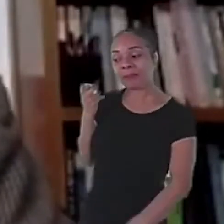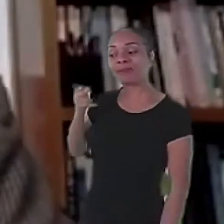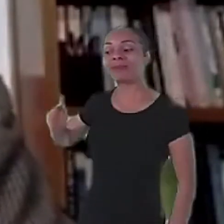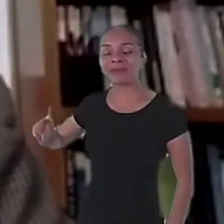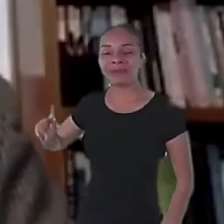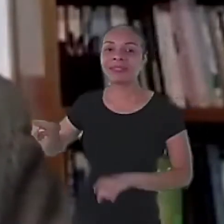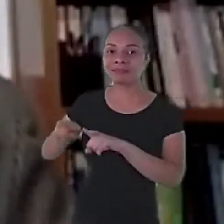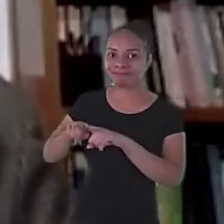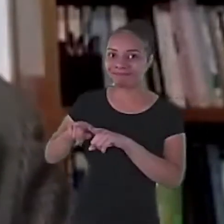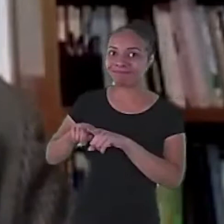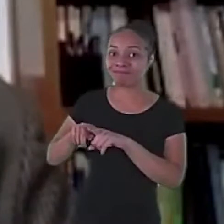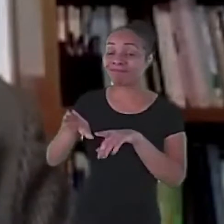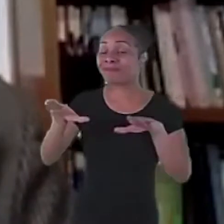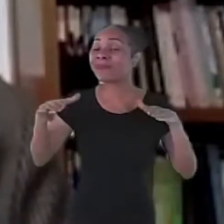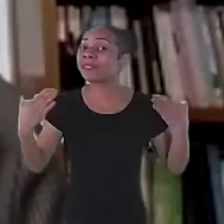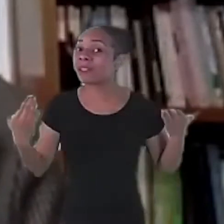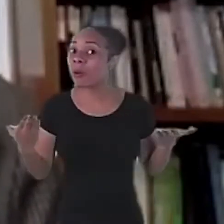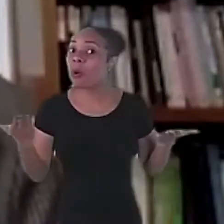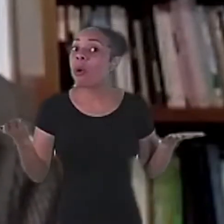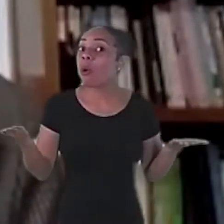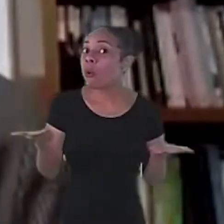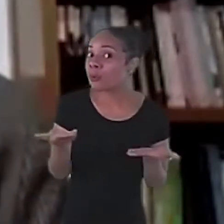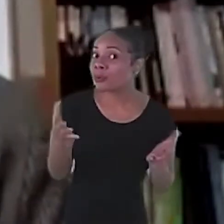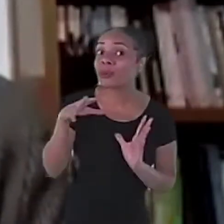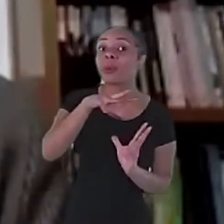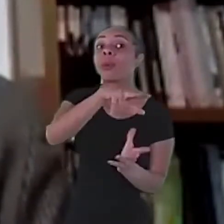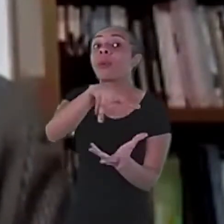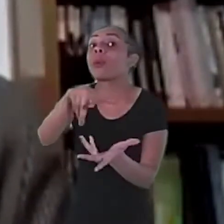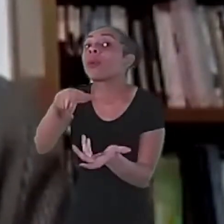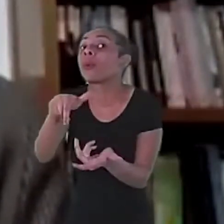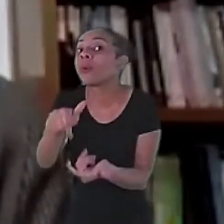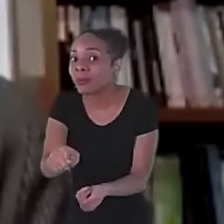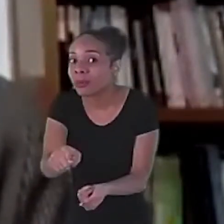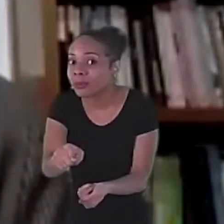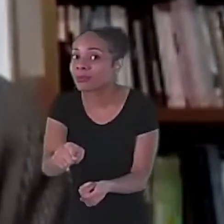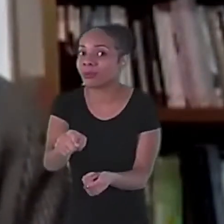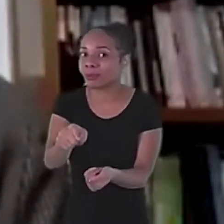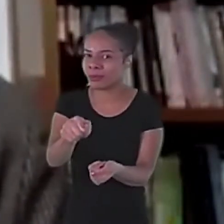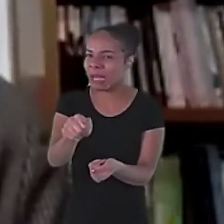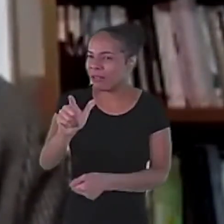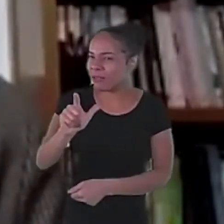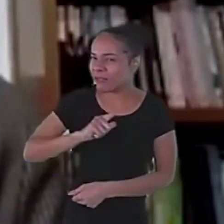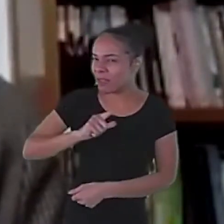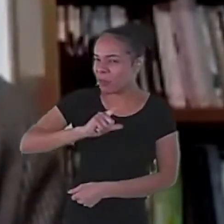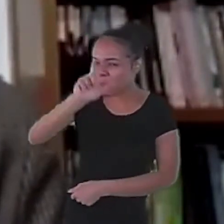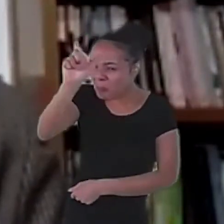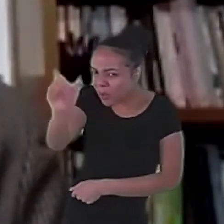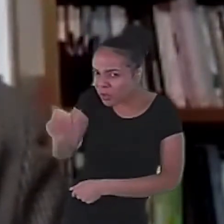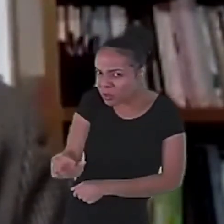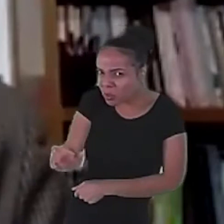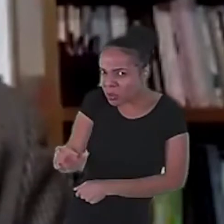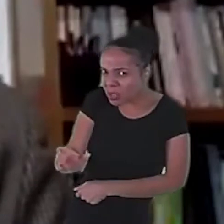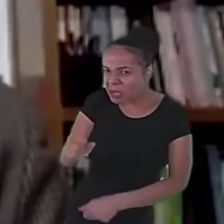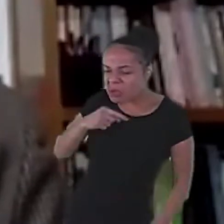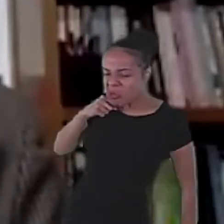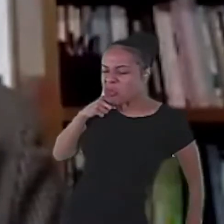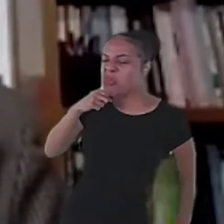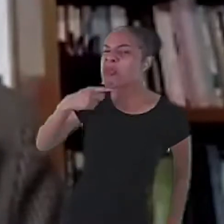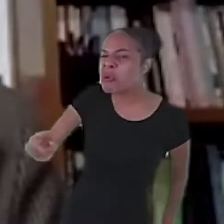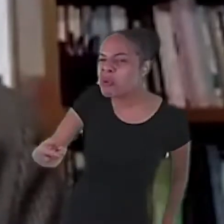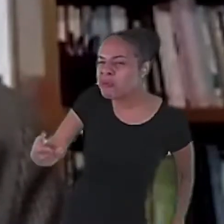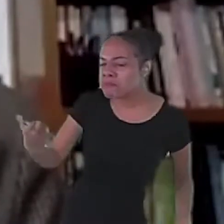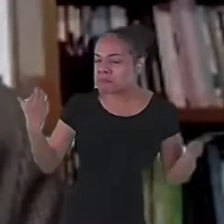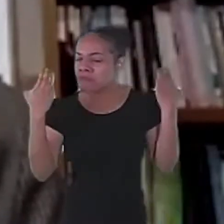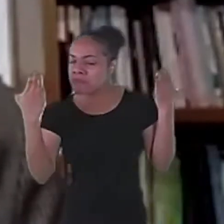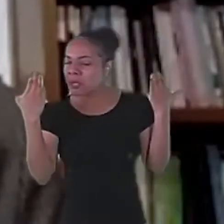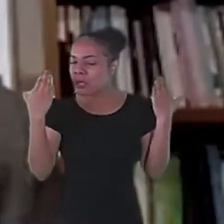pergunto, no mundo de hoje, há alguém que duvide da sexualidade